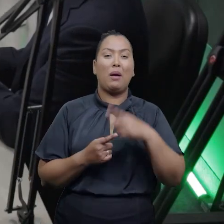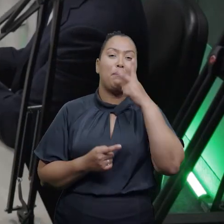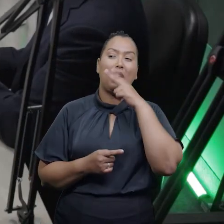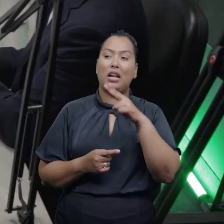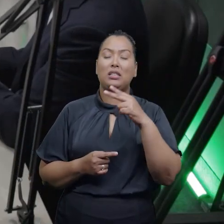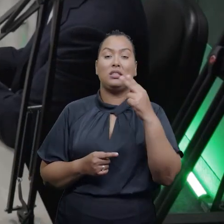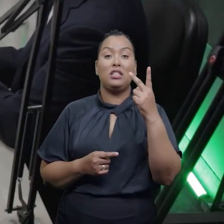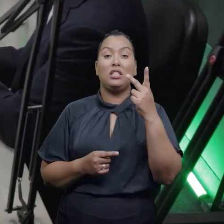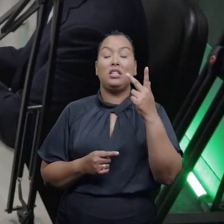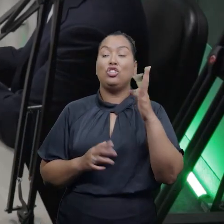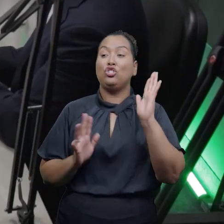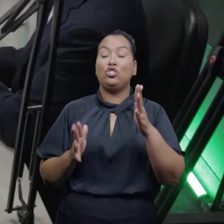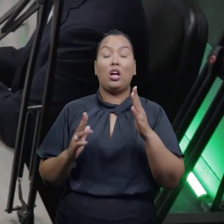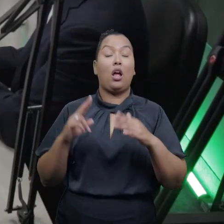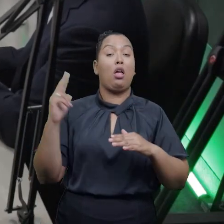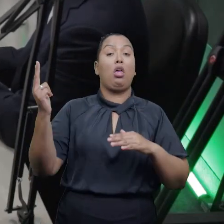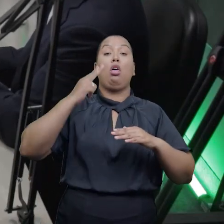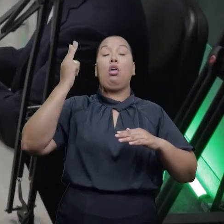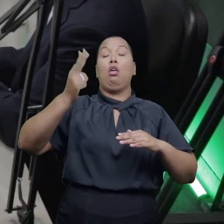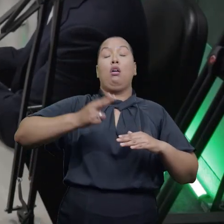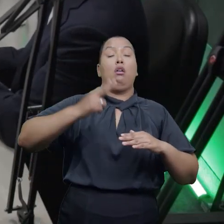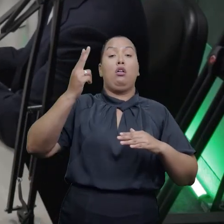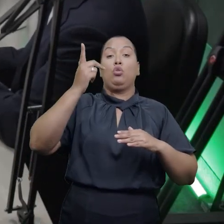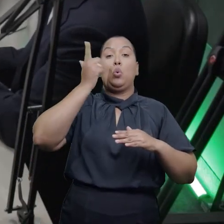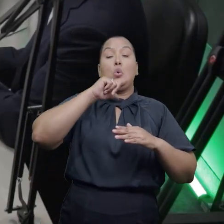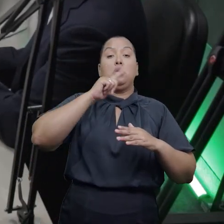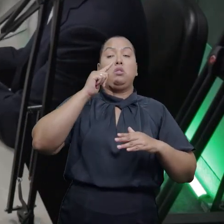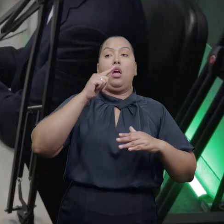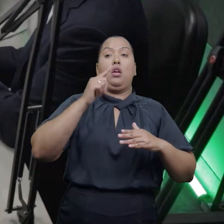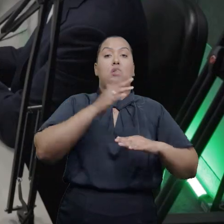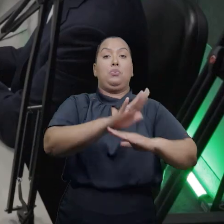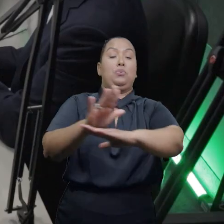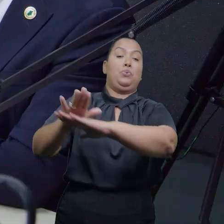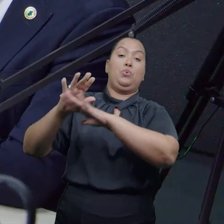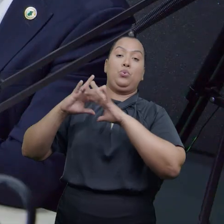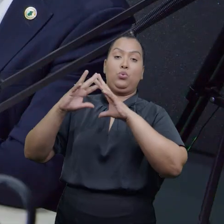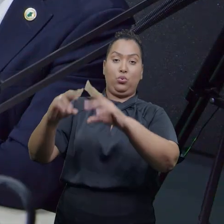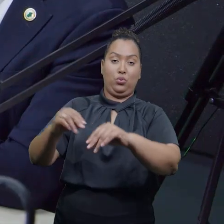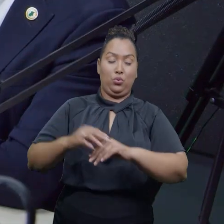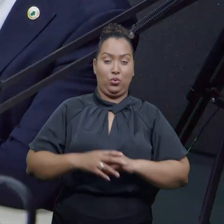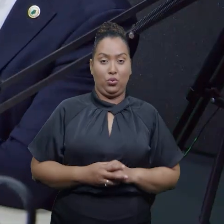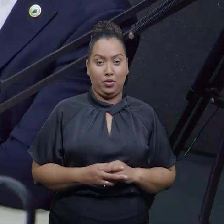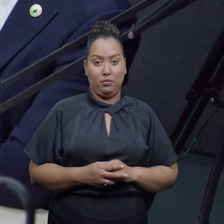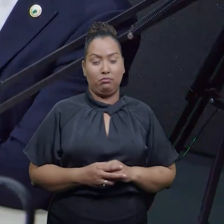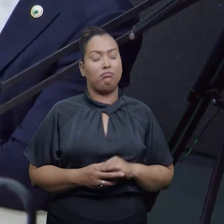ficando insuficiente para atender as necessidades, né? É bom